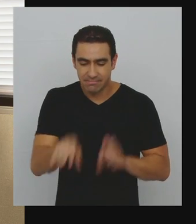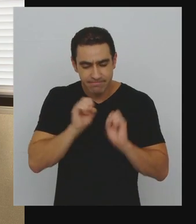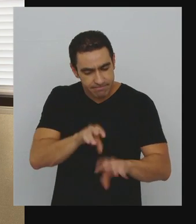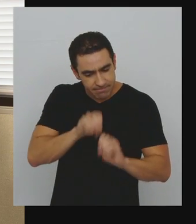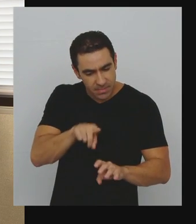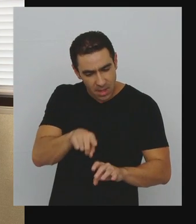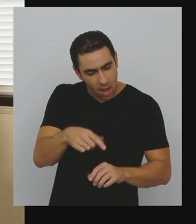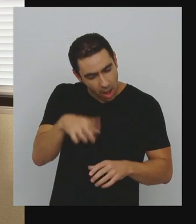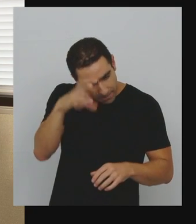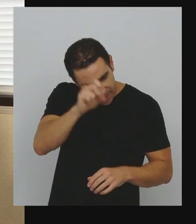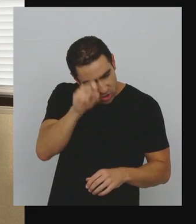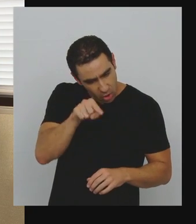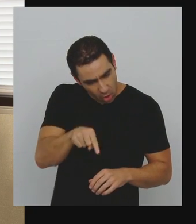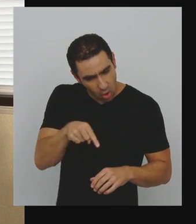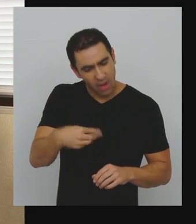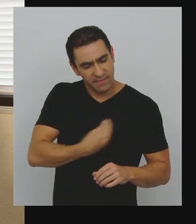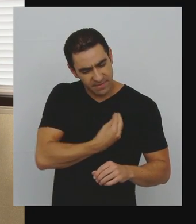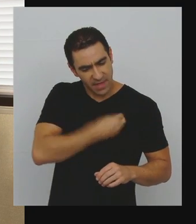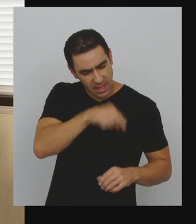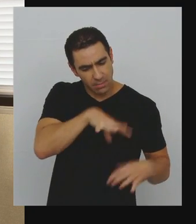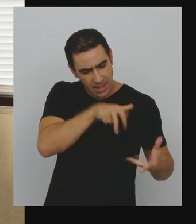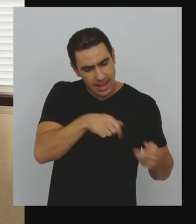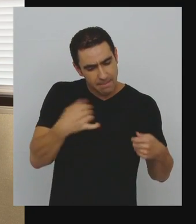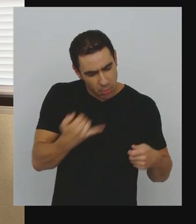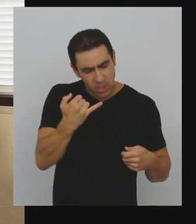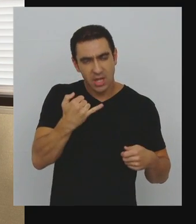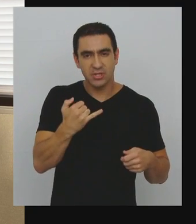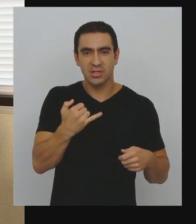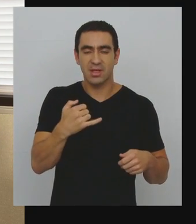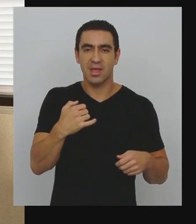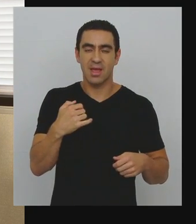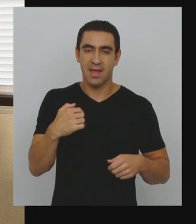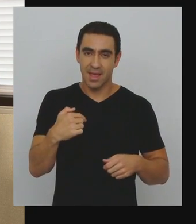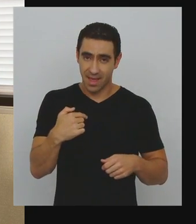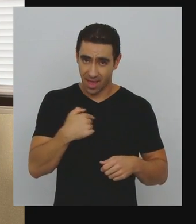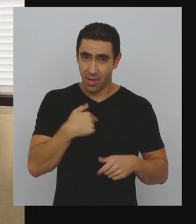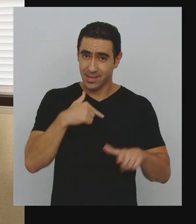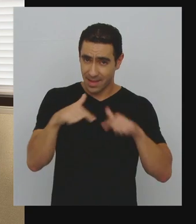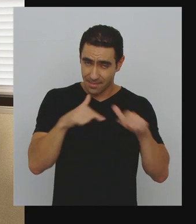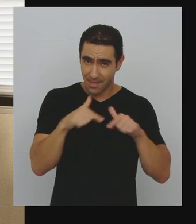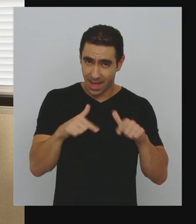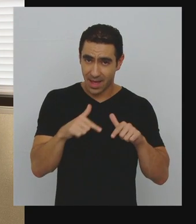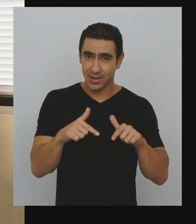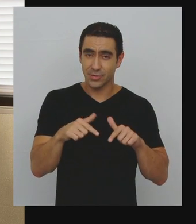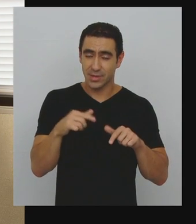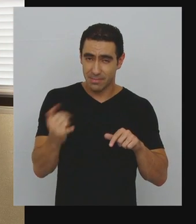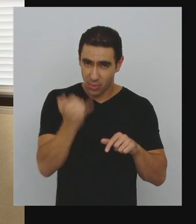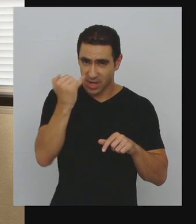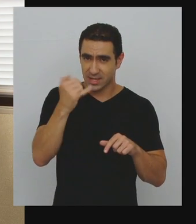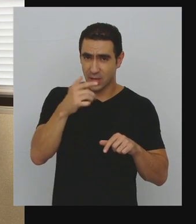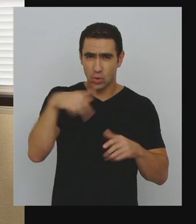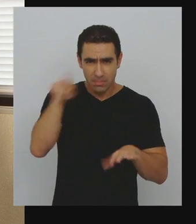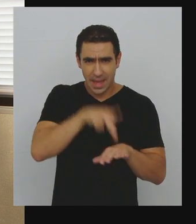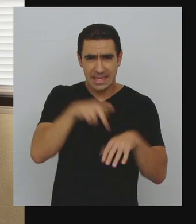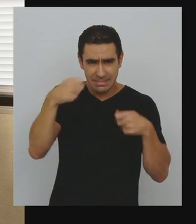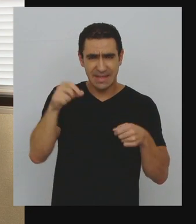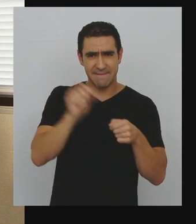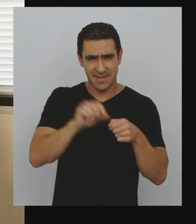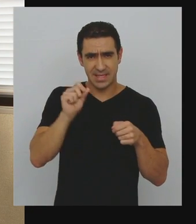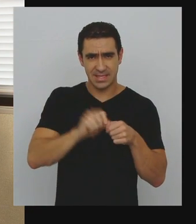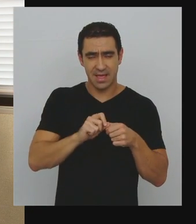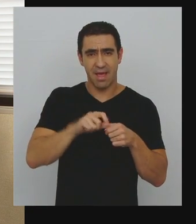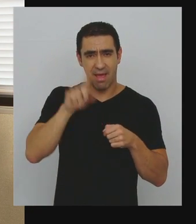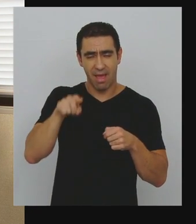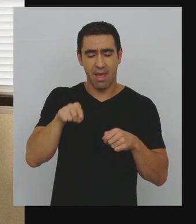pequenininhos para que eles possam estar aqui no planeta de uma forma diferente. Então, o trabalho principal que eu acho que os países têm que